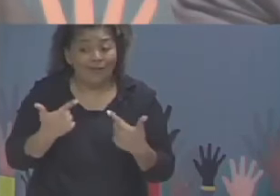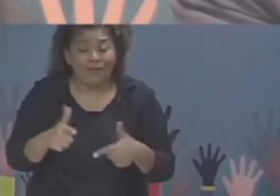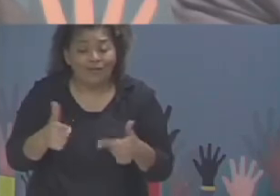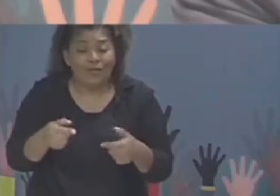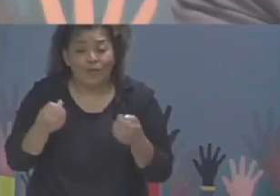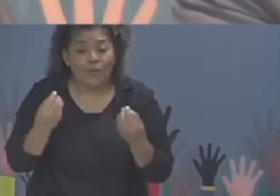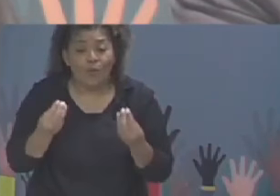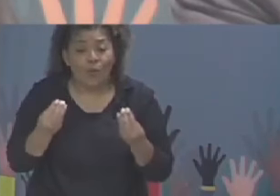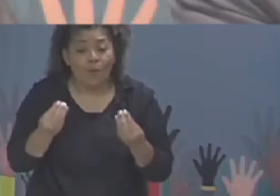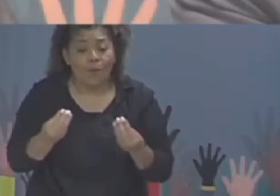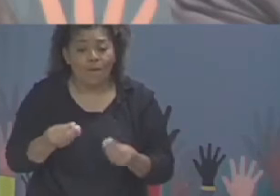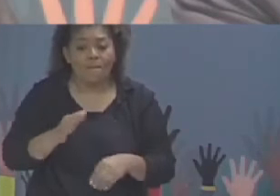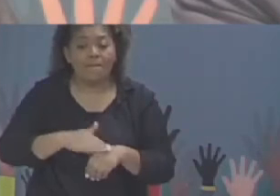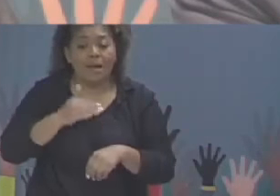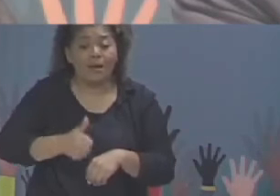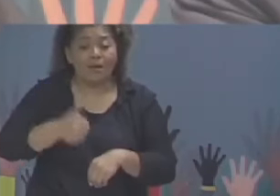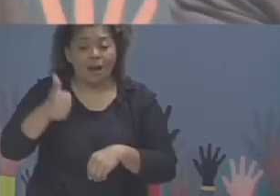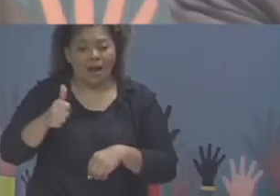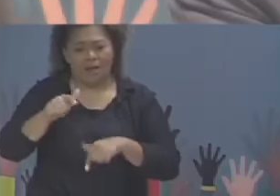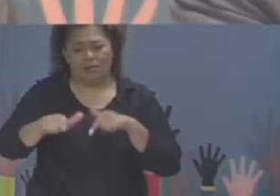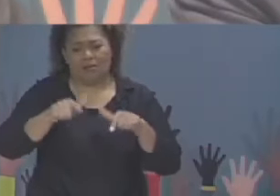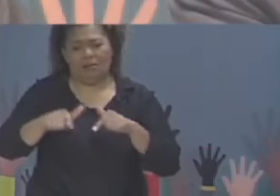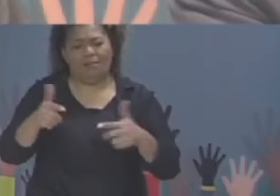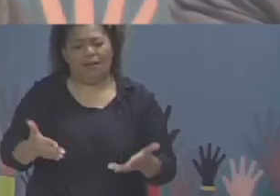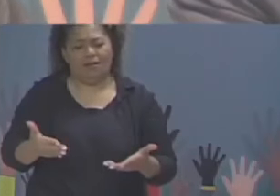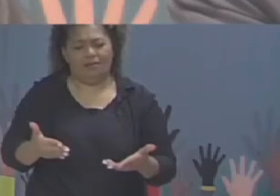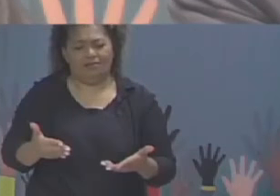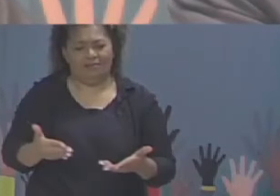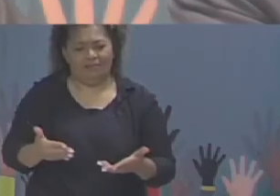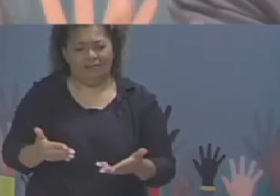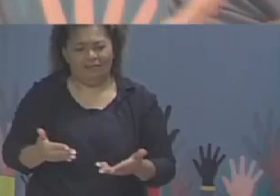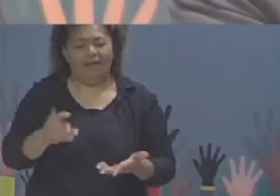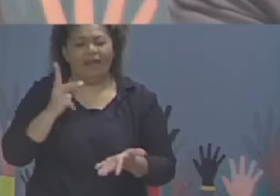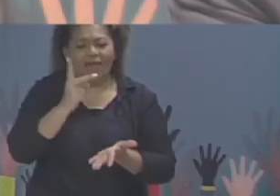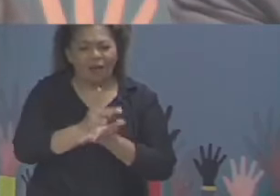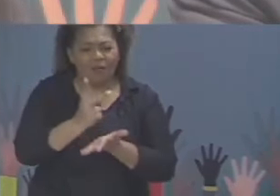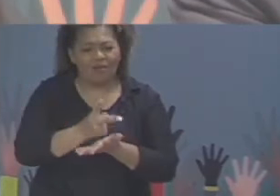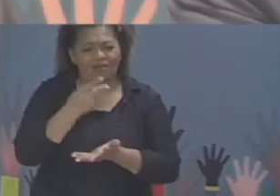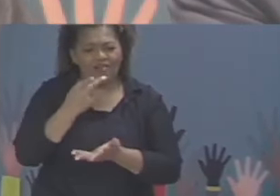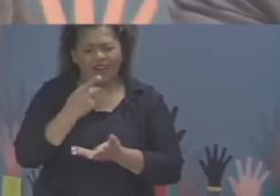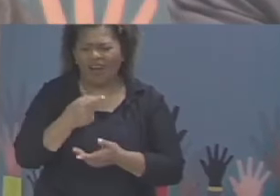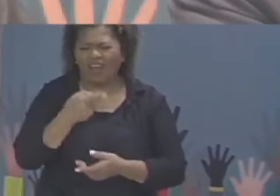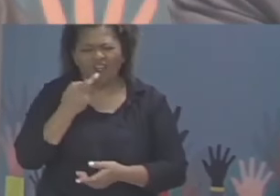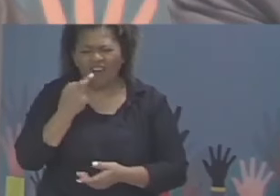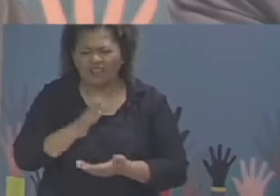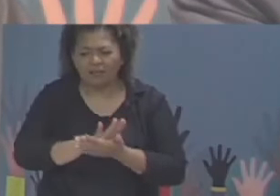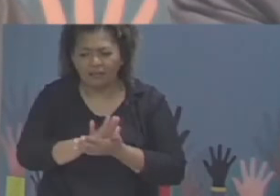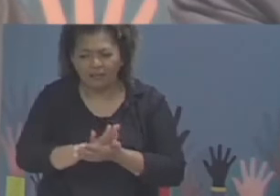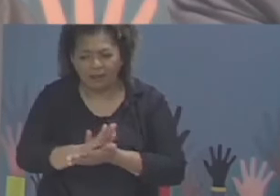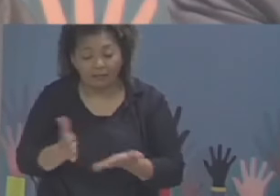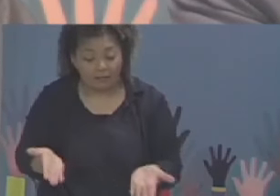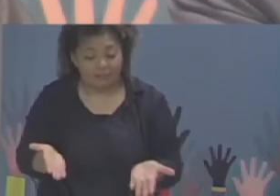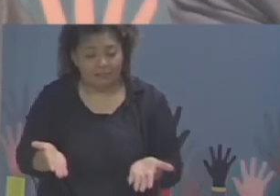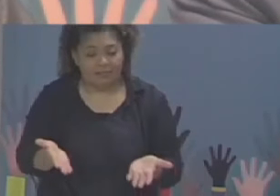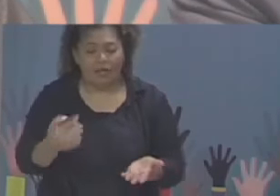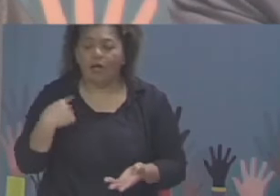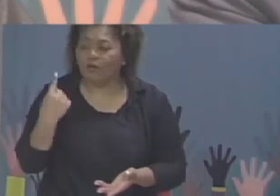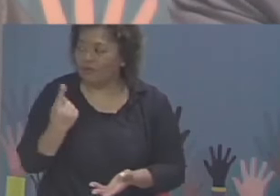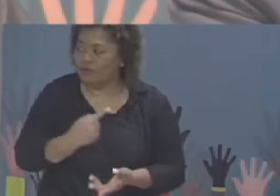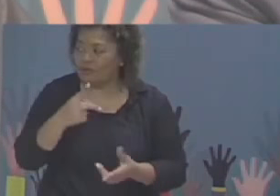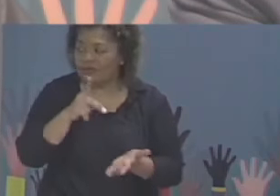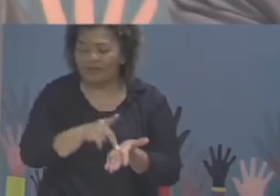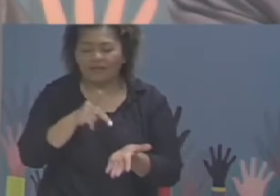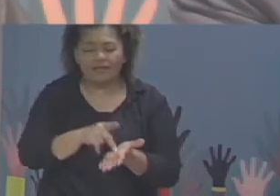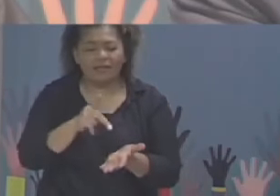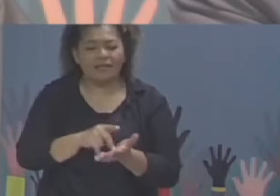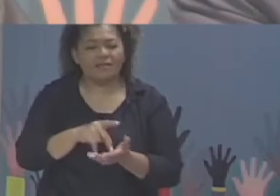dizer: não façam nada. Então, quando nós chegamos aqui no Conselho Federal e os dois pontos que você tocou, nós, na verdade, o que nós fizemos